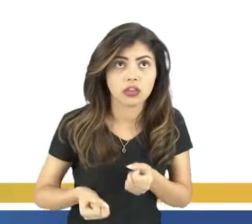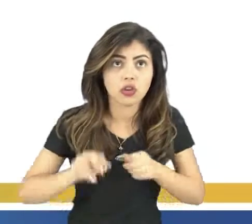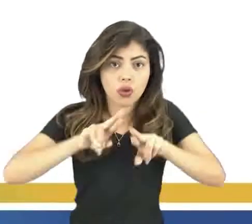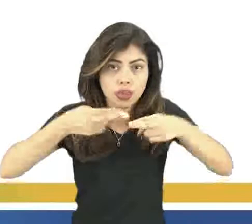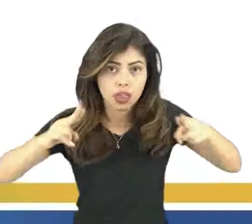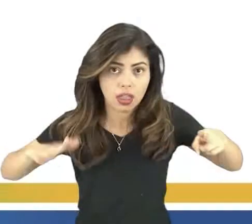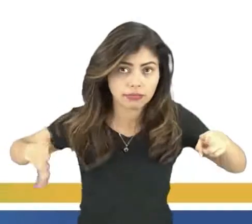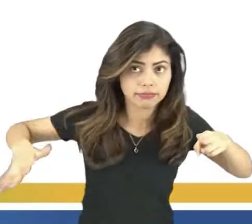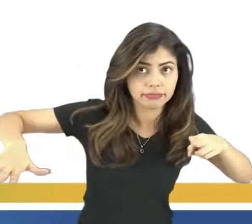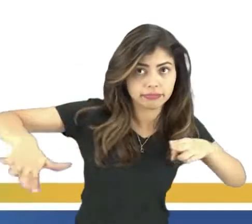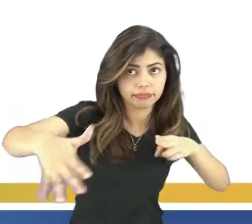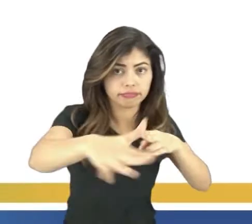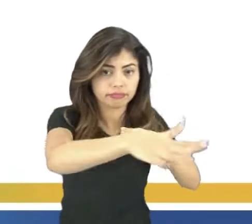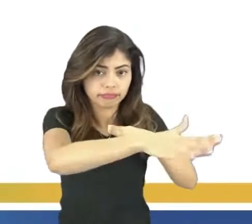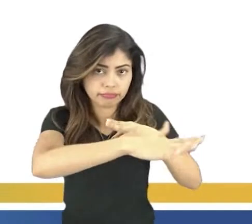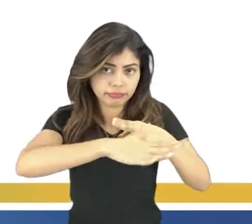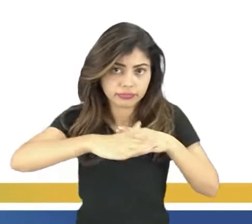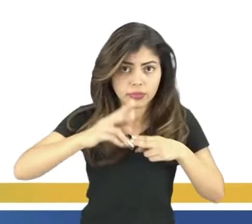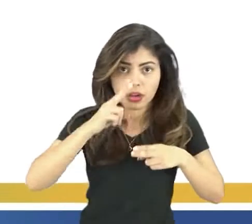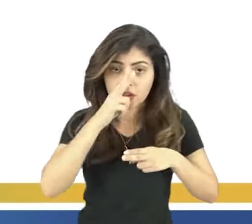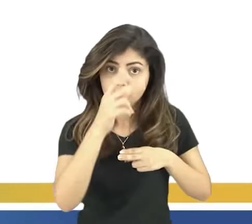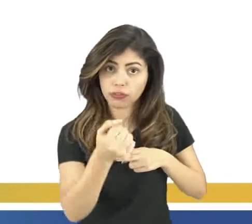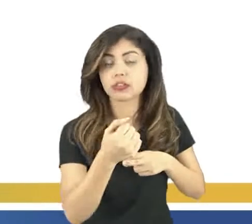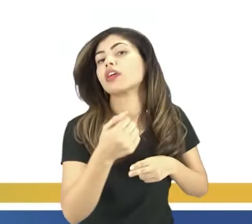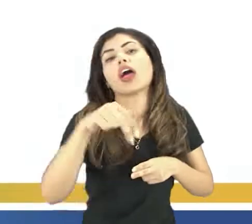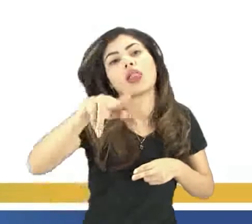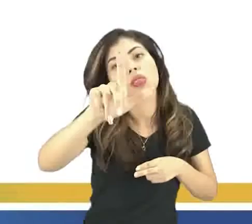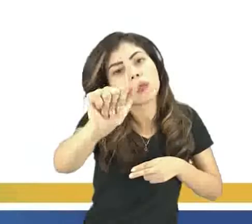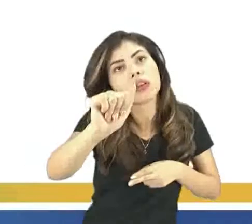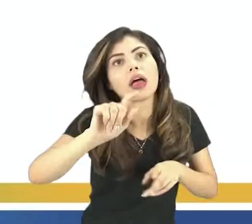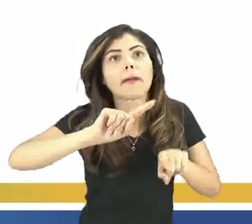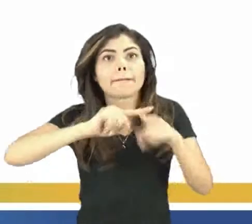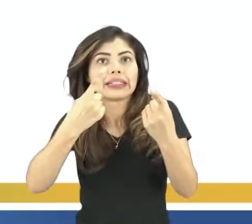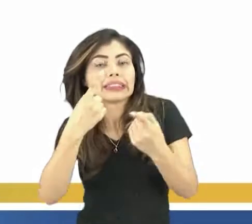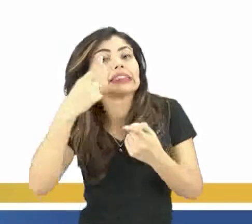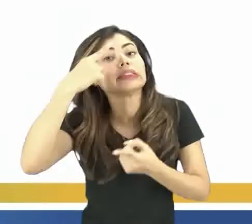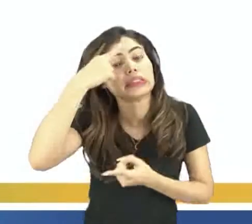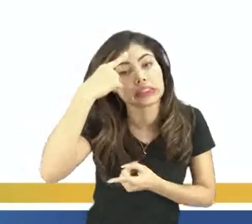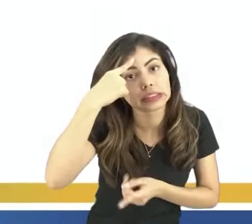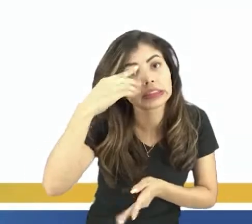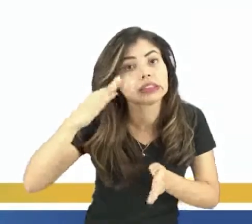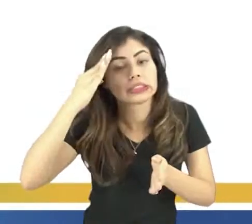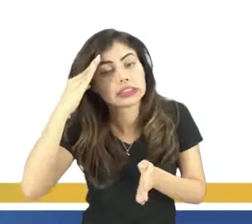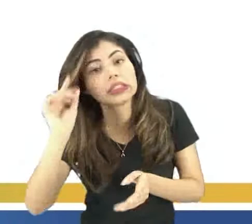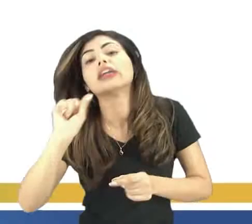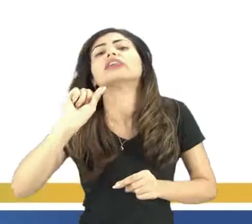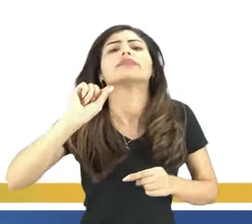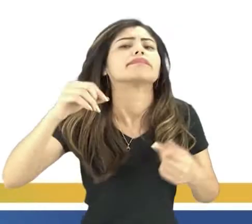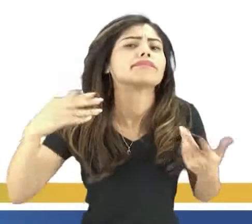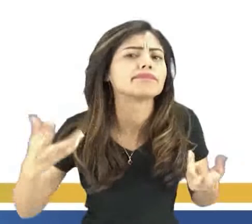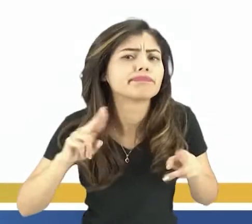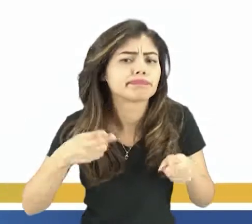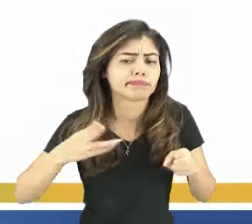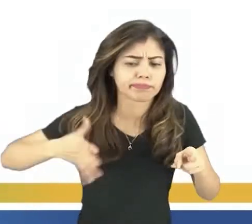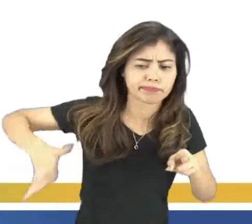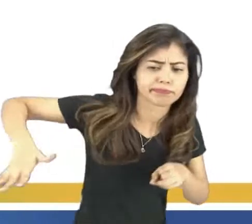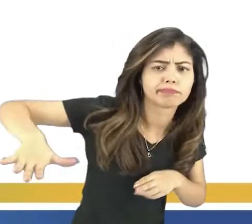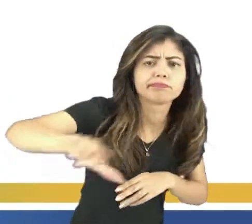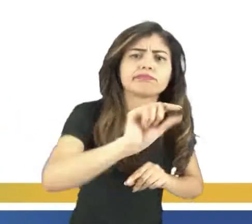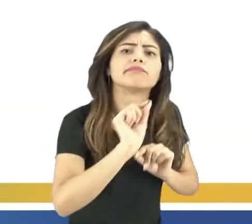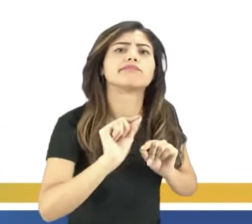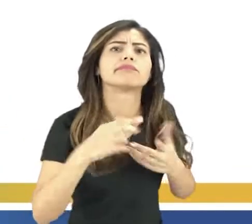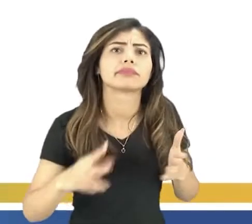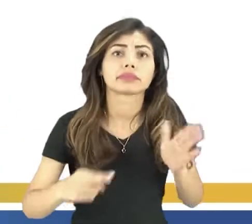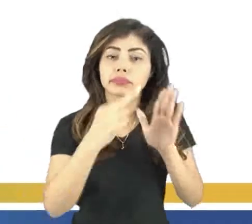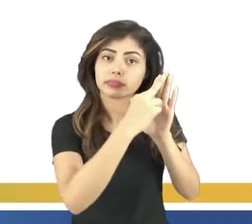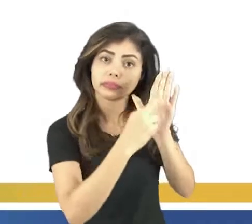do campo magnético, a gente vai dizer que a força é nula. Mas primeiro você tem que entender quem é o campo magnético aí. Vamos lembrar novamente